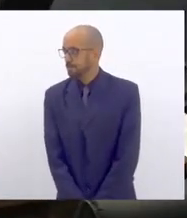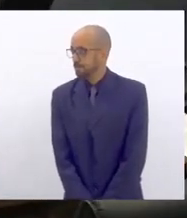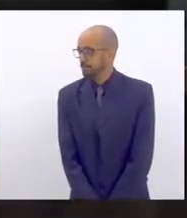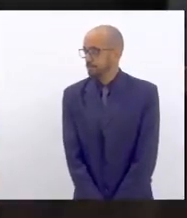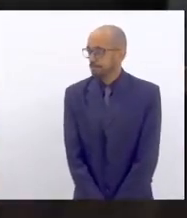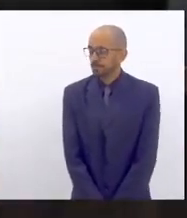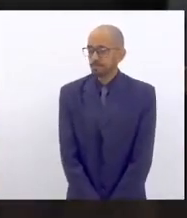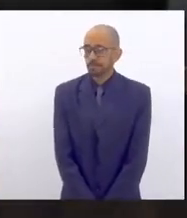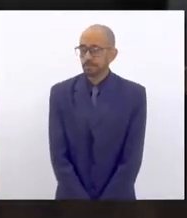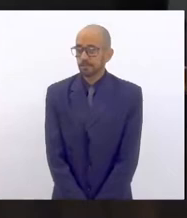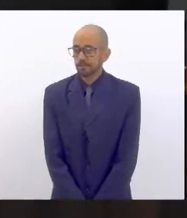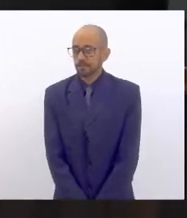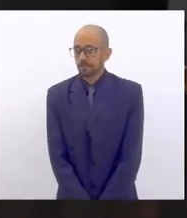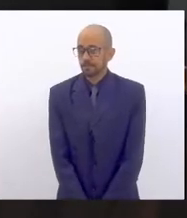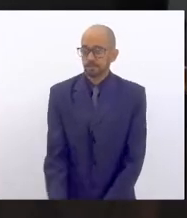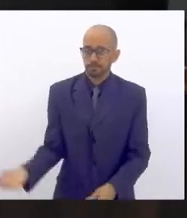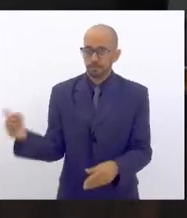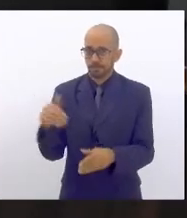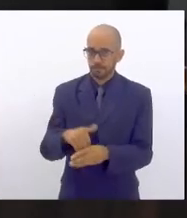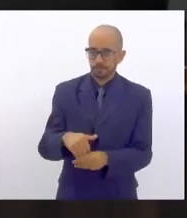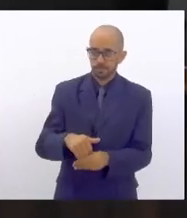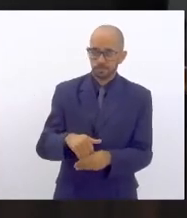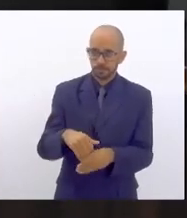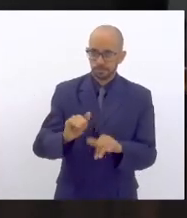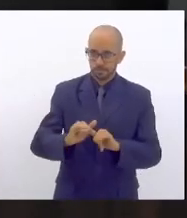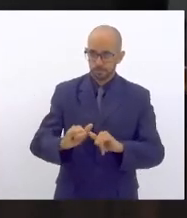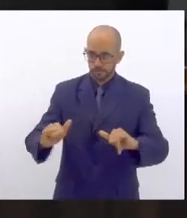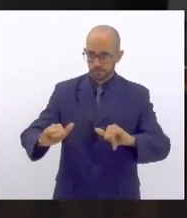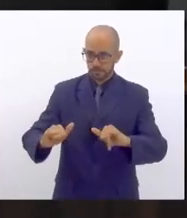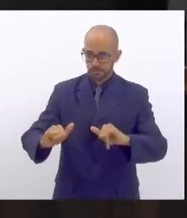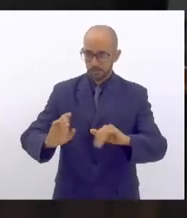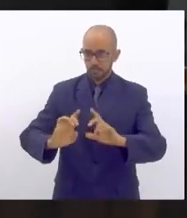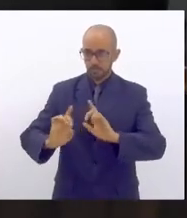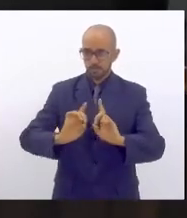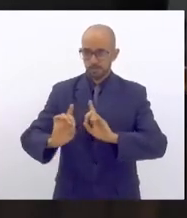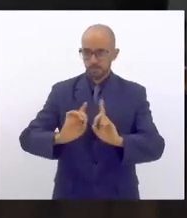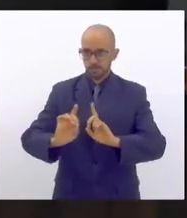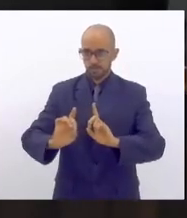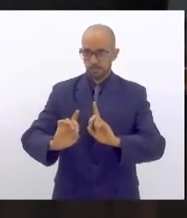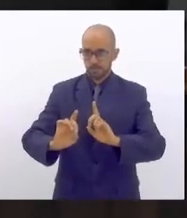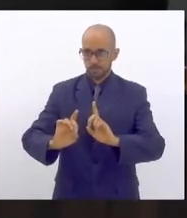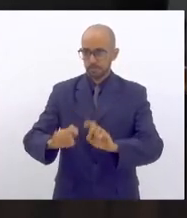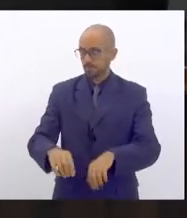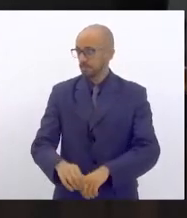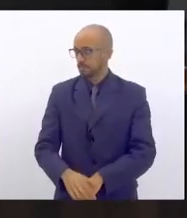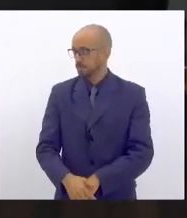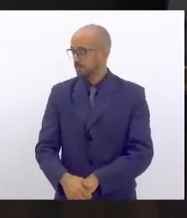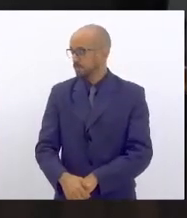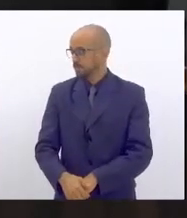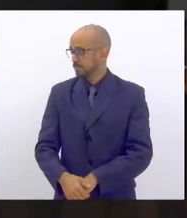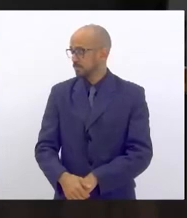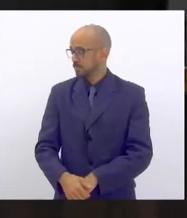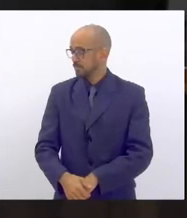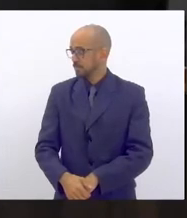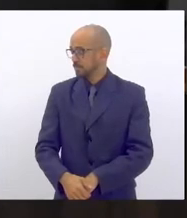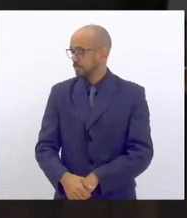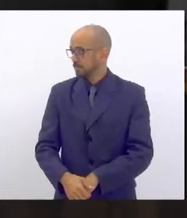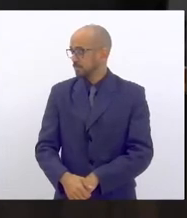Com os pareceres emitidos em discussão, não havendo que... Então vamos deixar ao